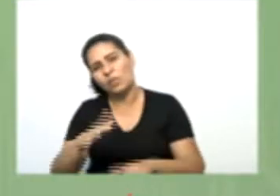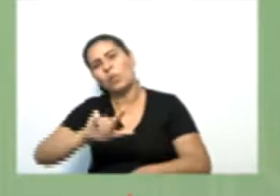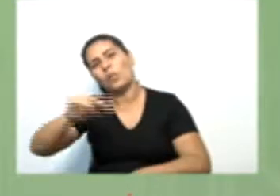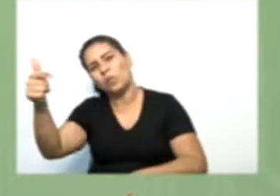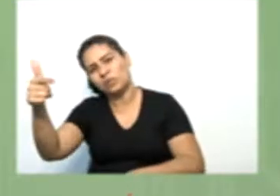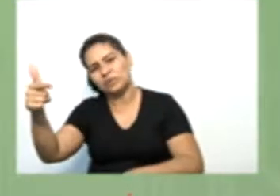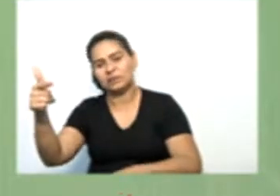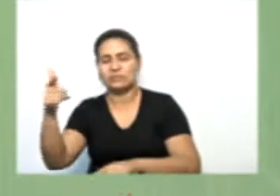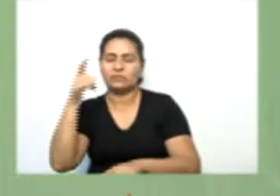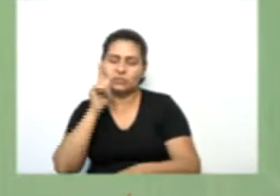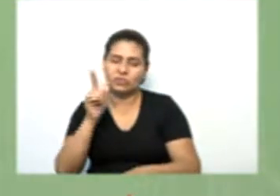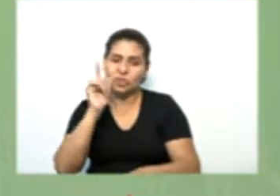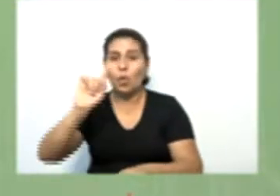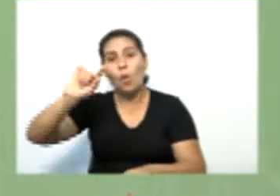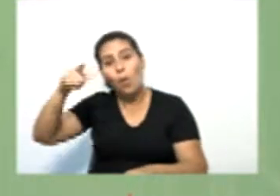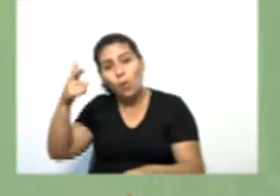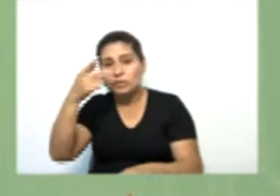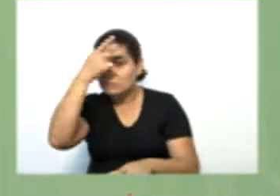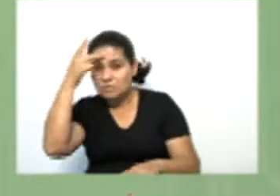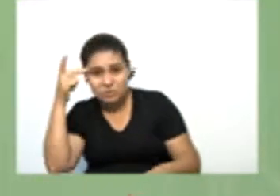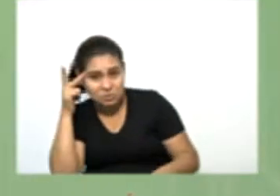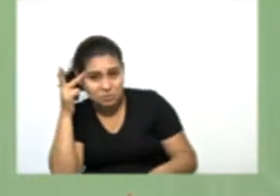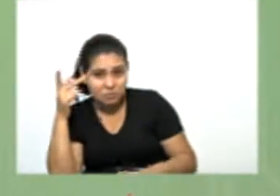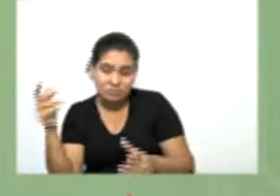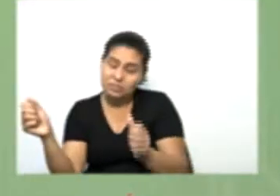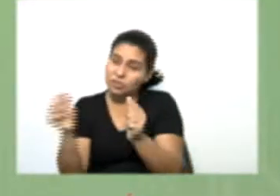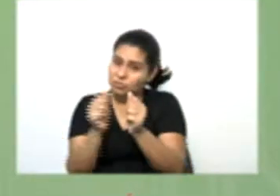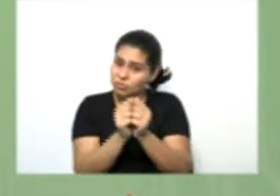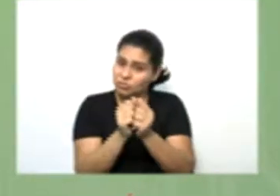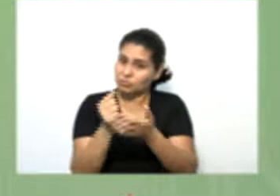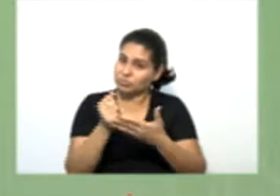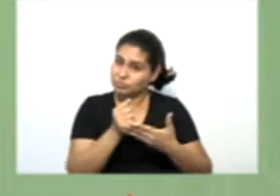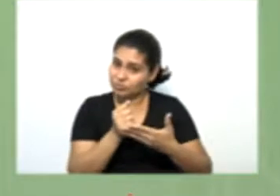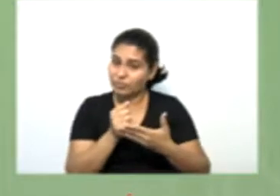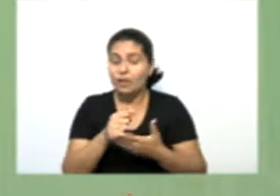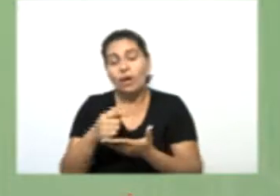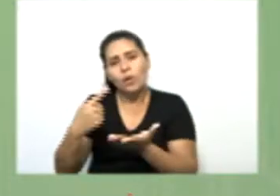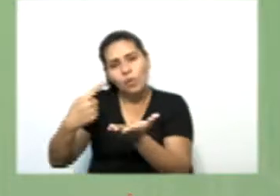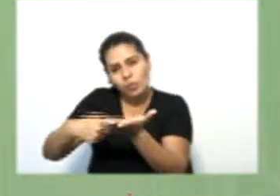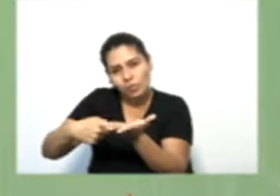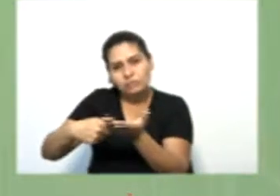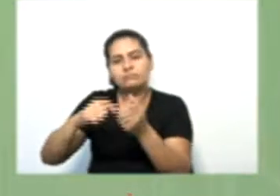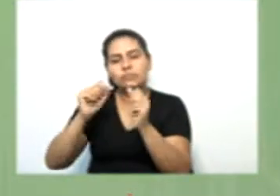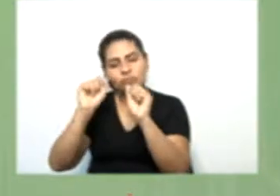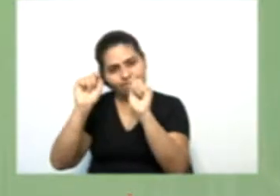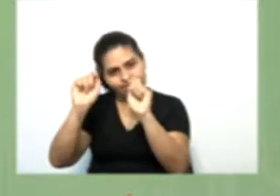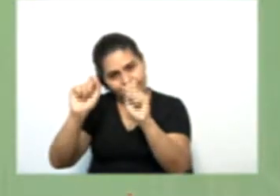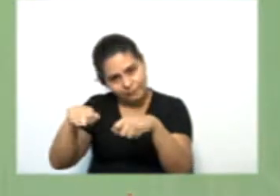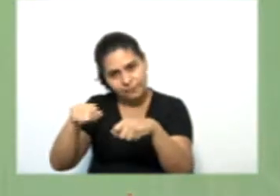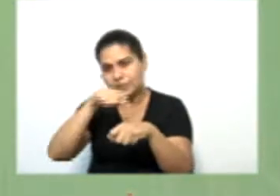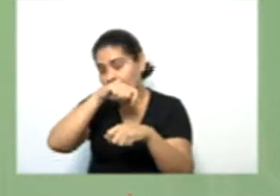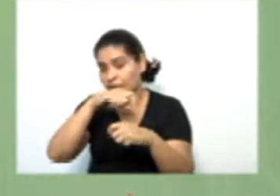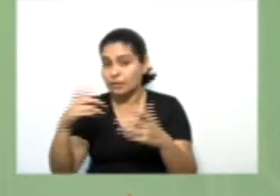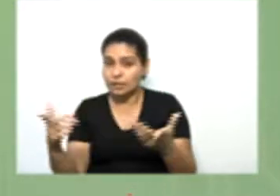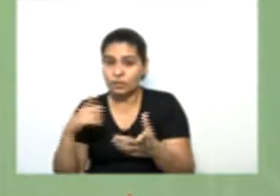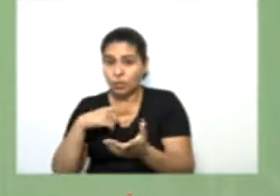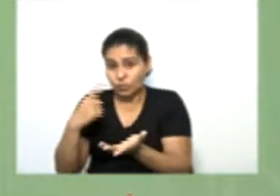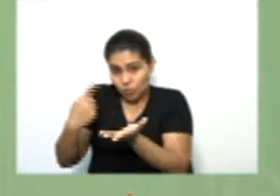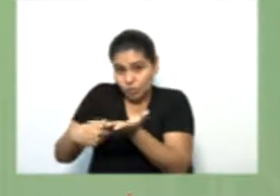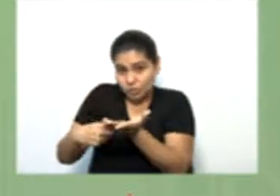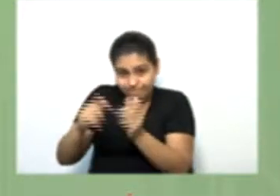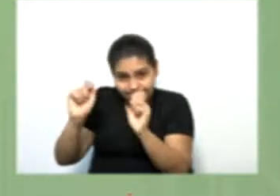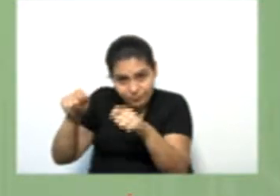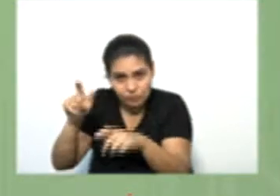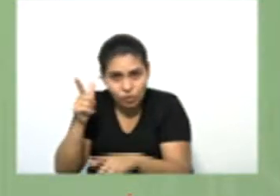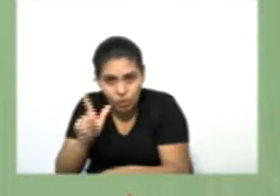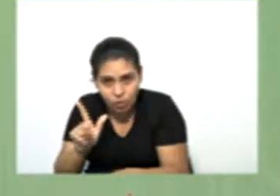procurar outra forma ou outros negociadores. O acordo satisfaz plenamente. Caso exista realmente, fechamos o